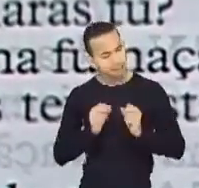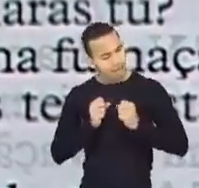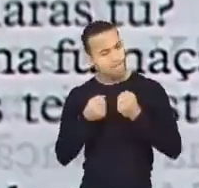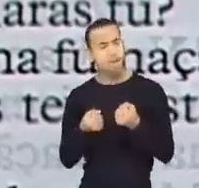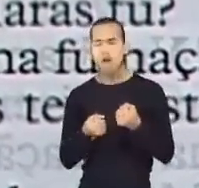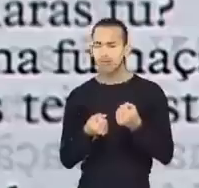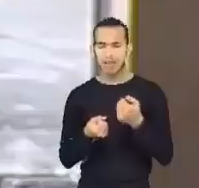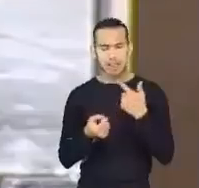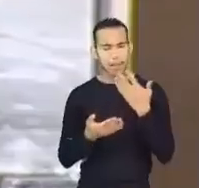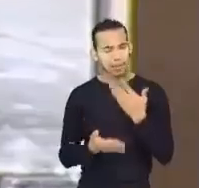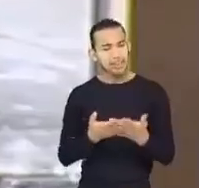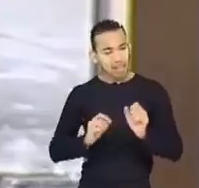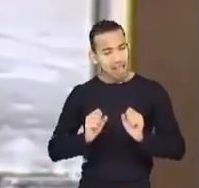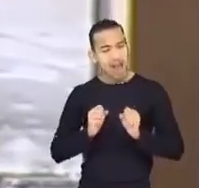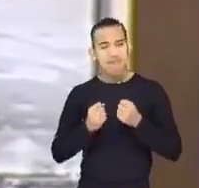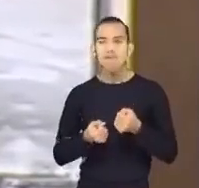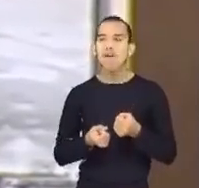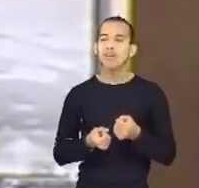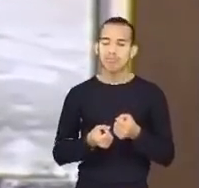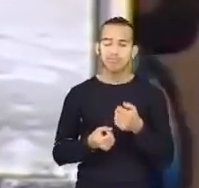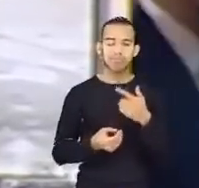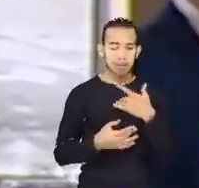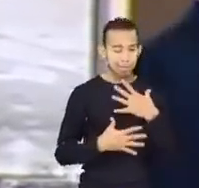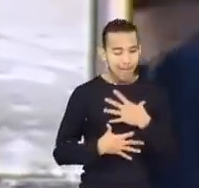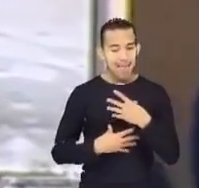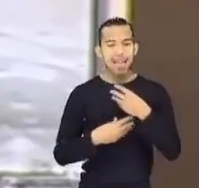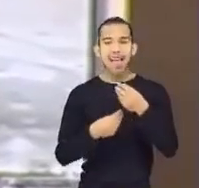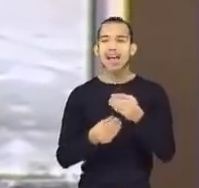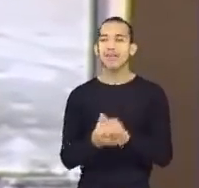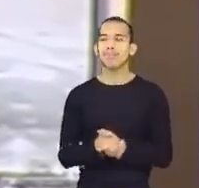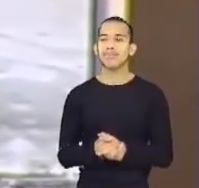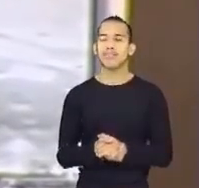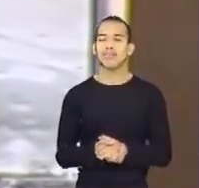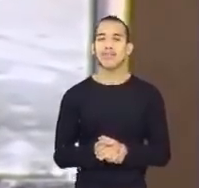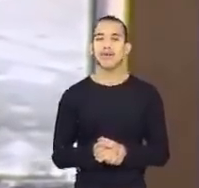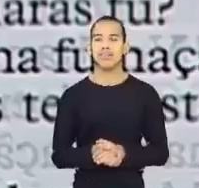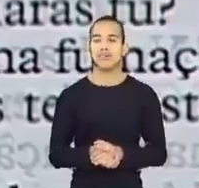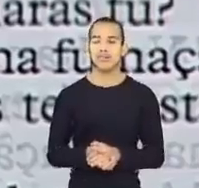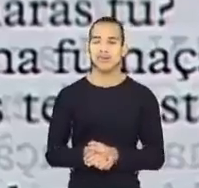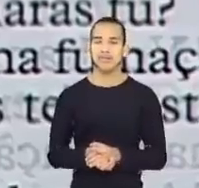forças. Eu perdi as forças. Eu estou lendo, por favor.